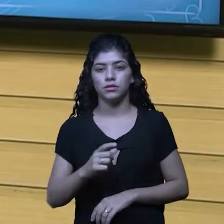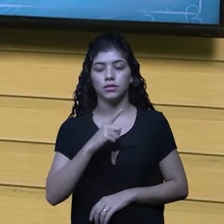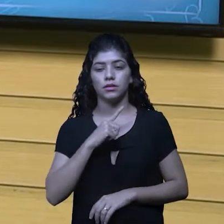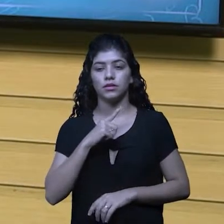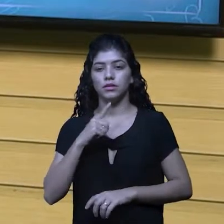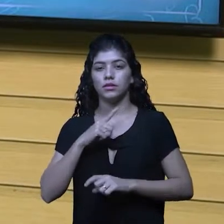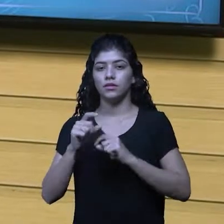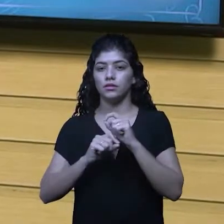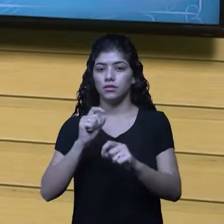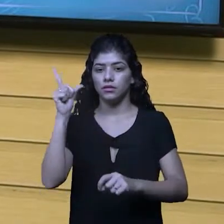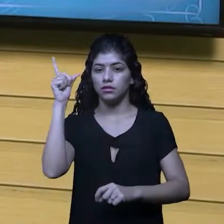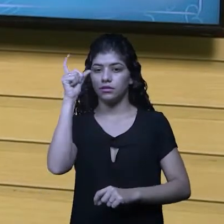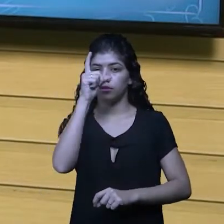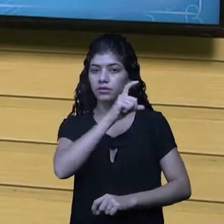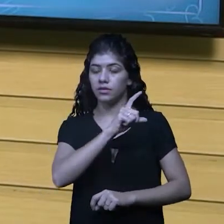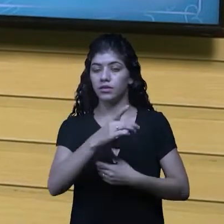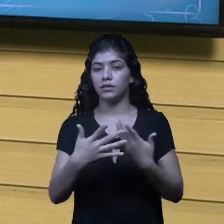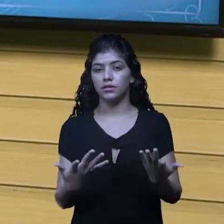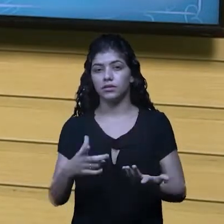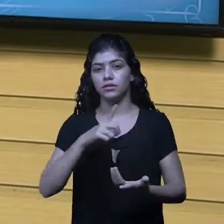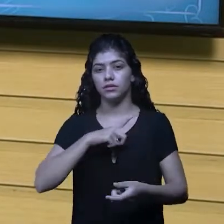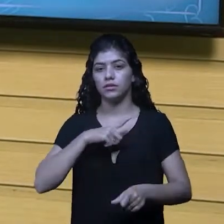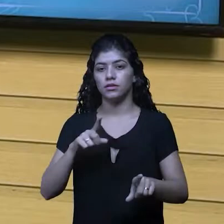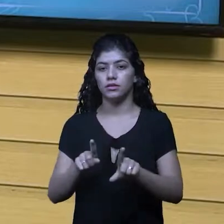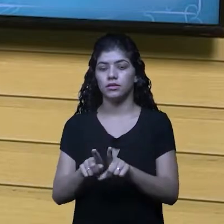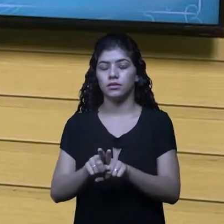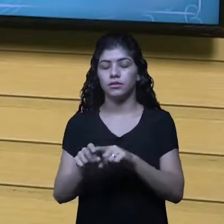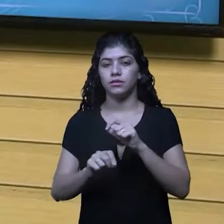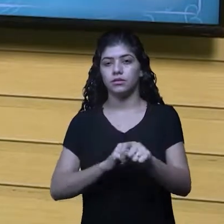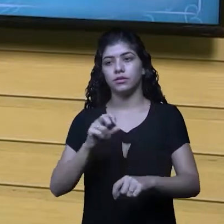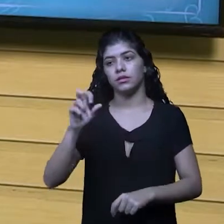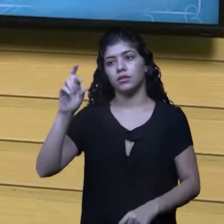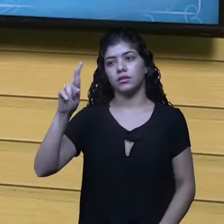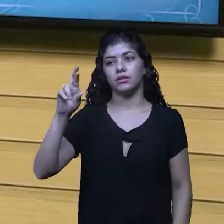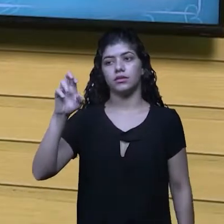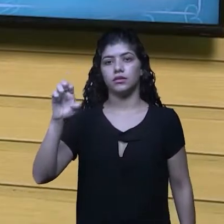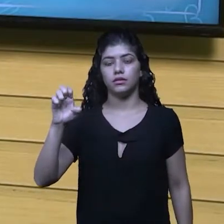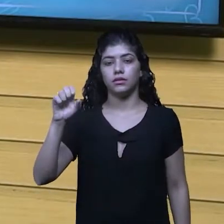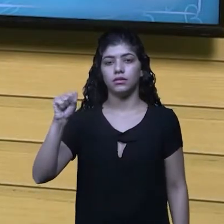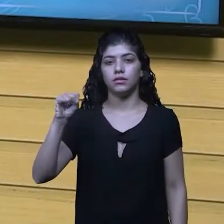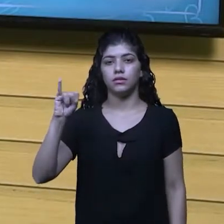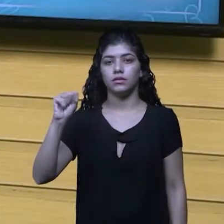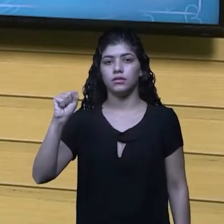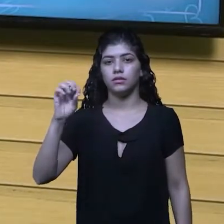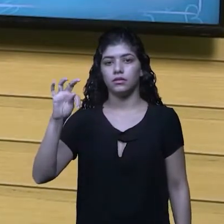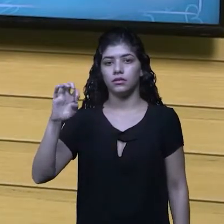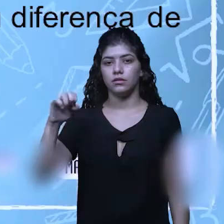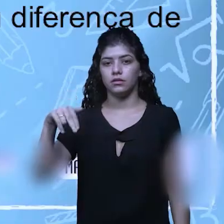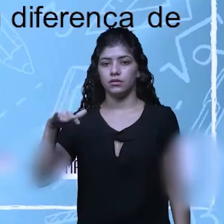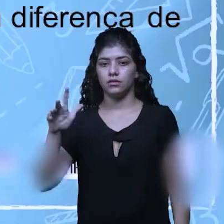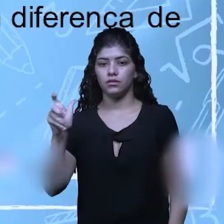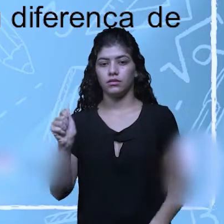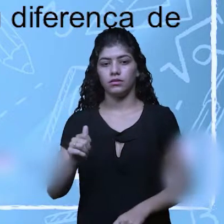têm uma dificuldade maior, nós dizemos que ele tem resistência. E aí nós falamos de resistência elétrica.